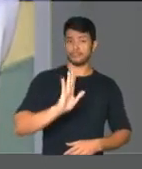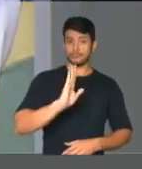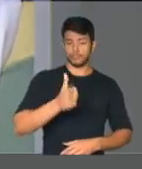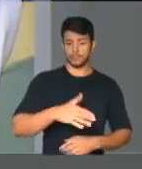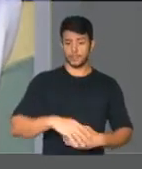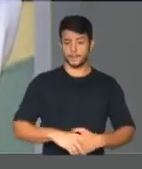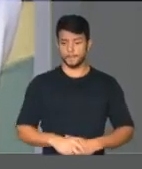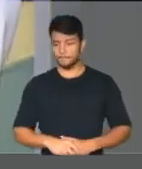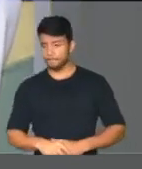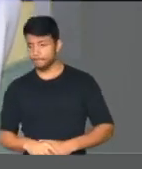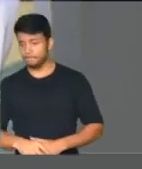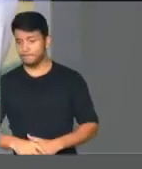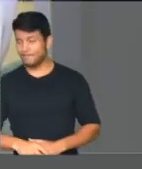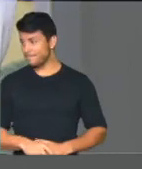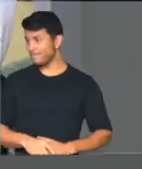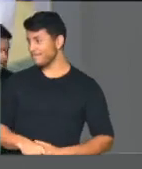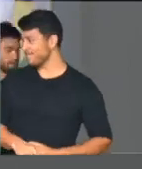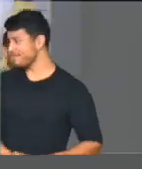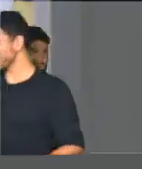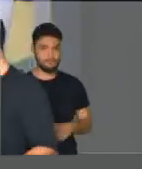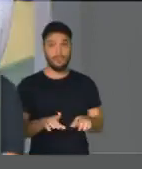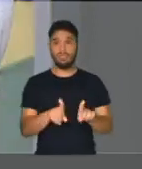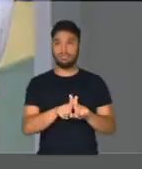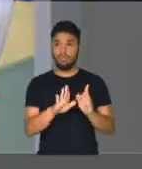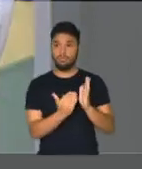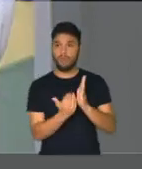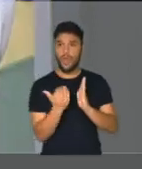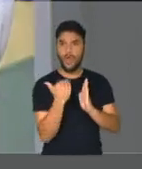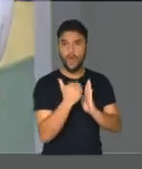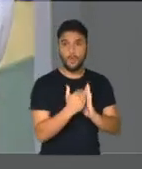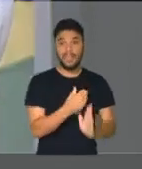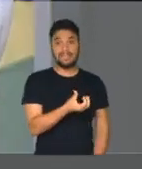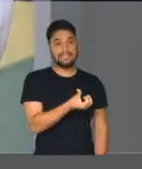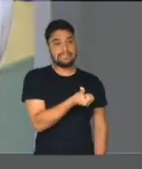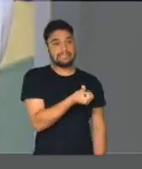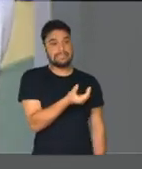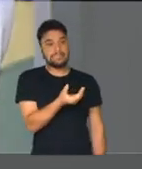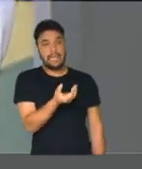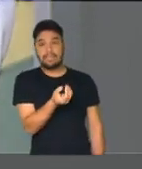6,8% no período, ou seja, houve um aumento de